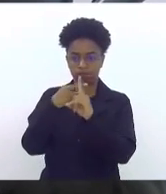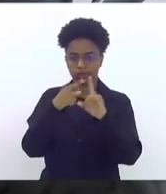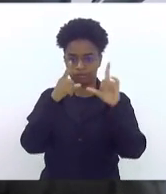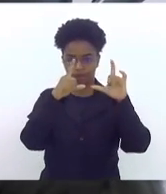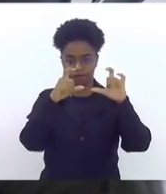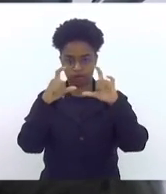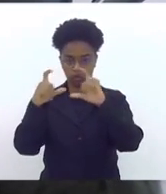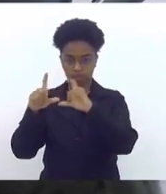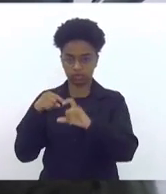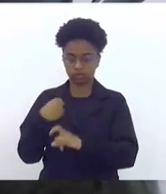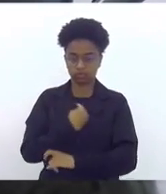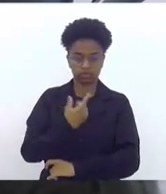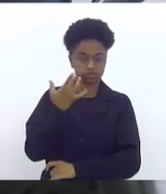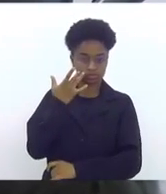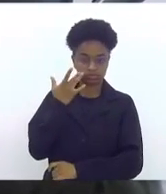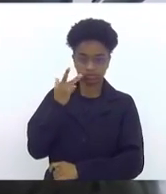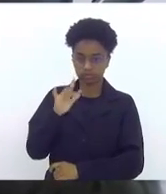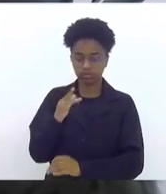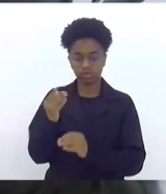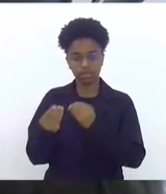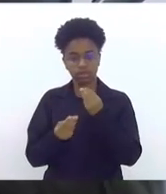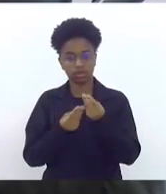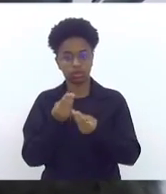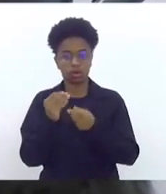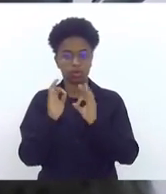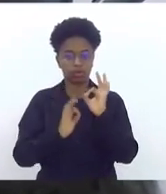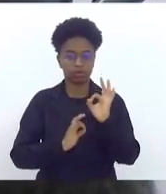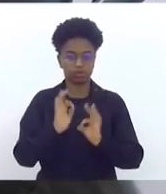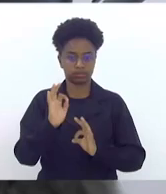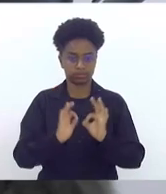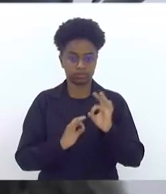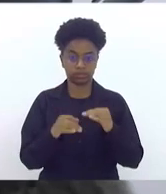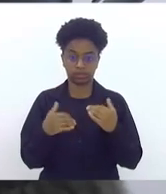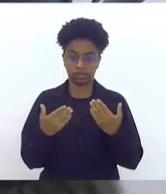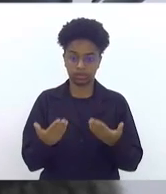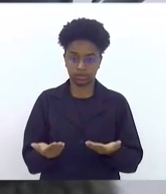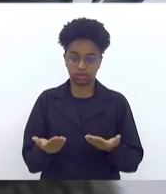gente sequer sabe como se organiza. Então,